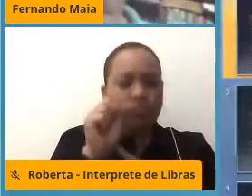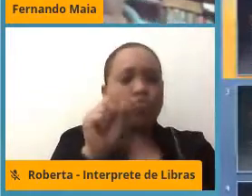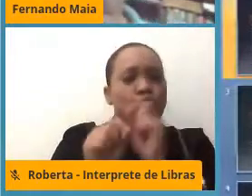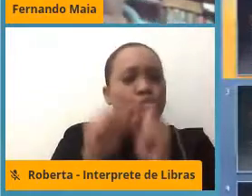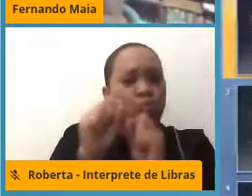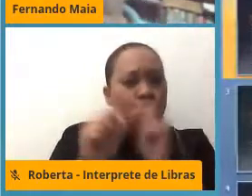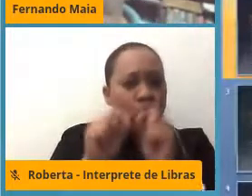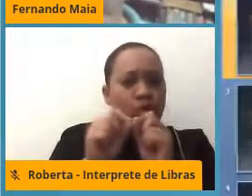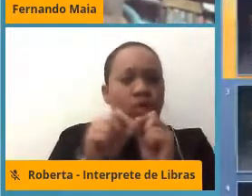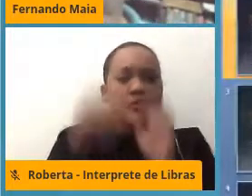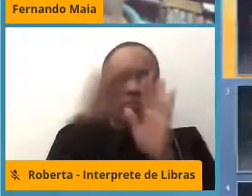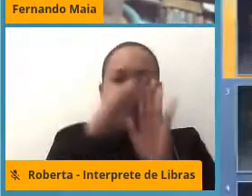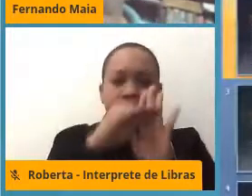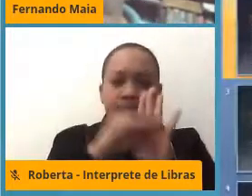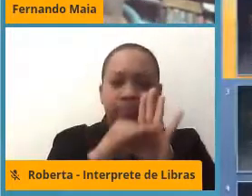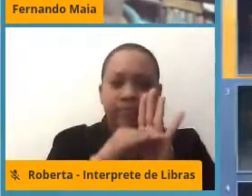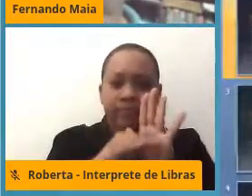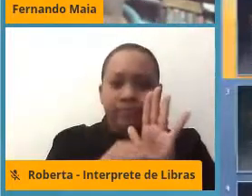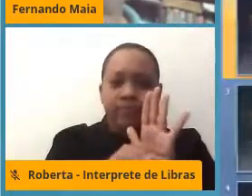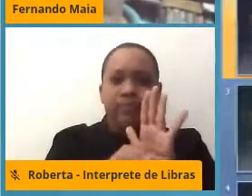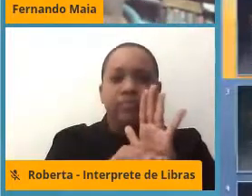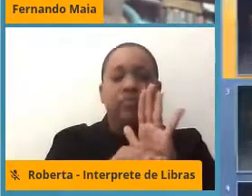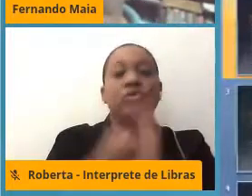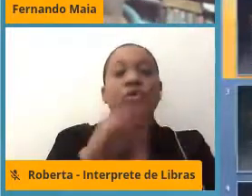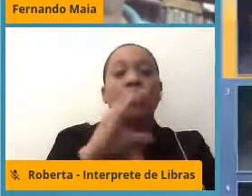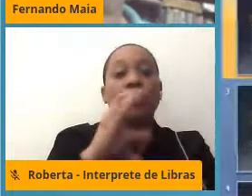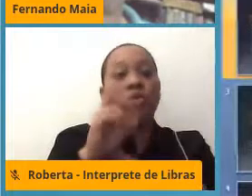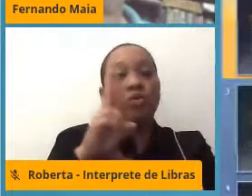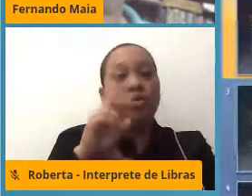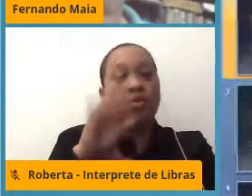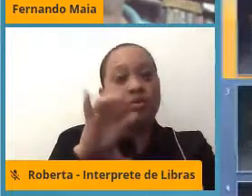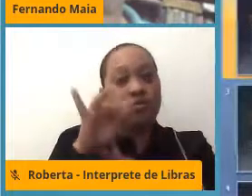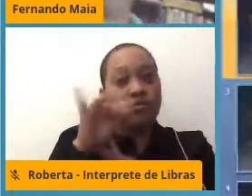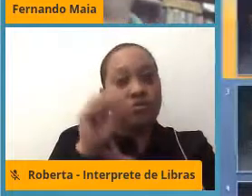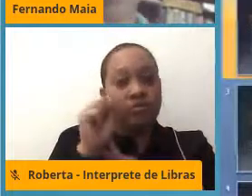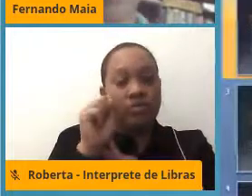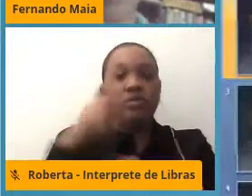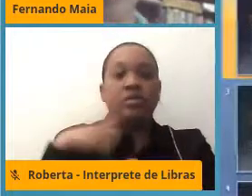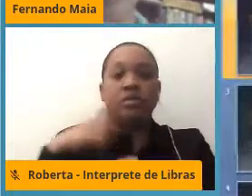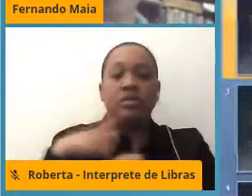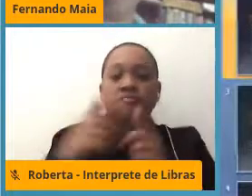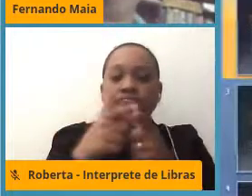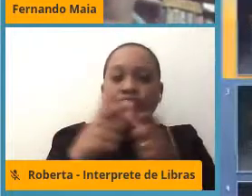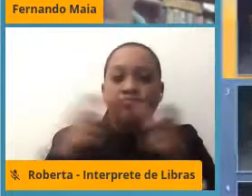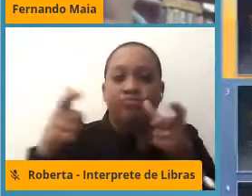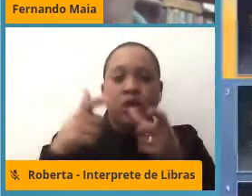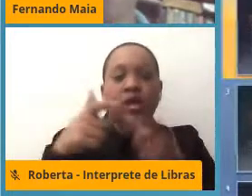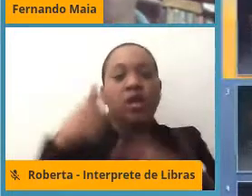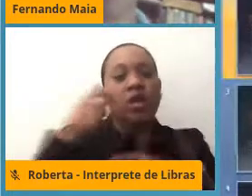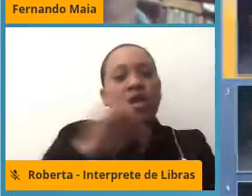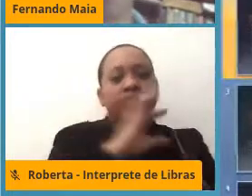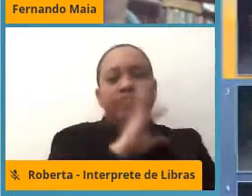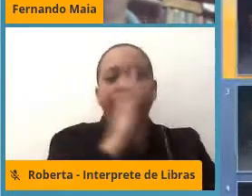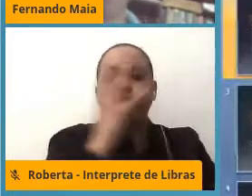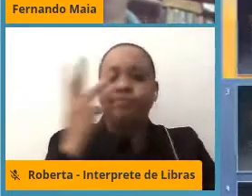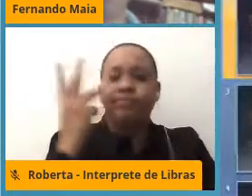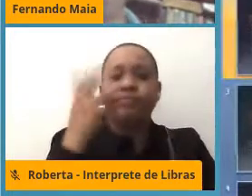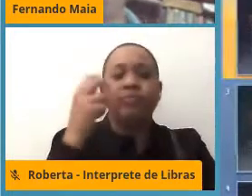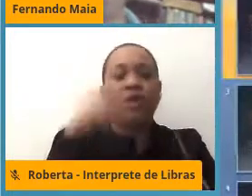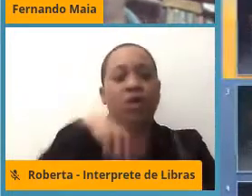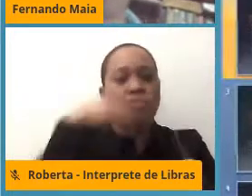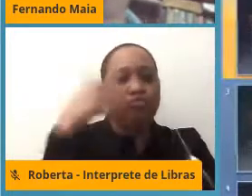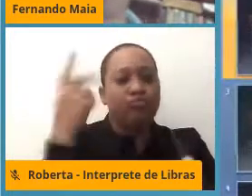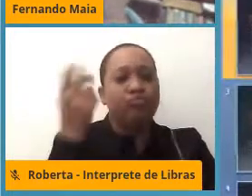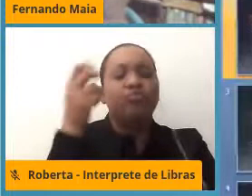ordem Nidovirales, da família Coronaviridae, que é uma família de vírus muito grande que existe na natureza já há muito tempo. Não é novidade.